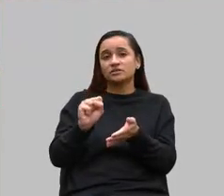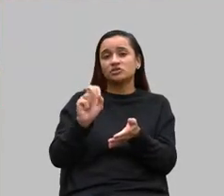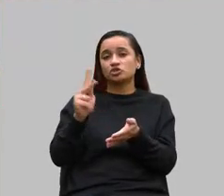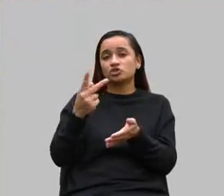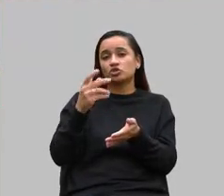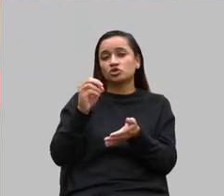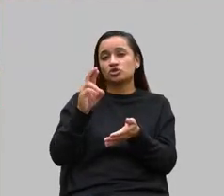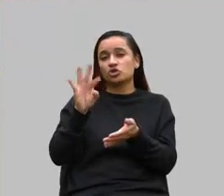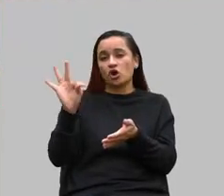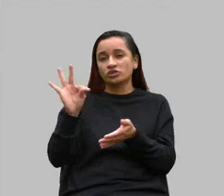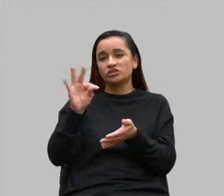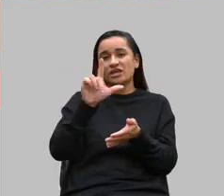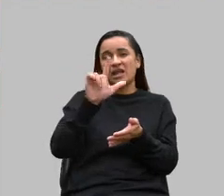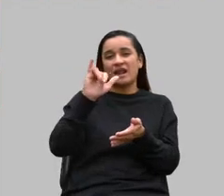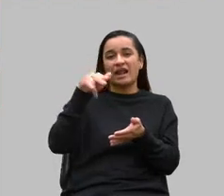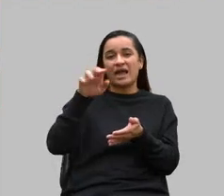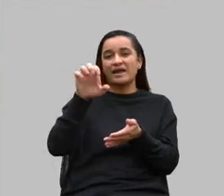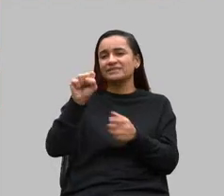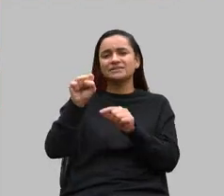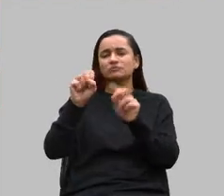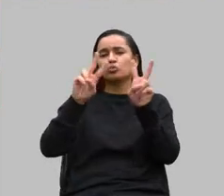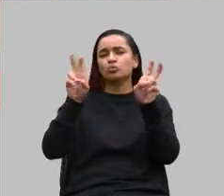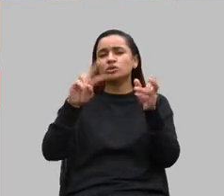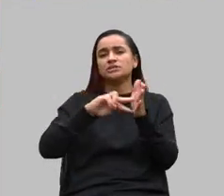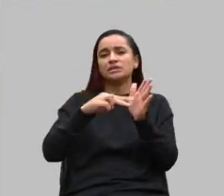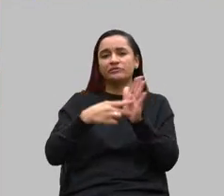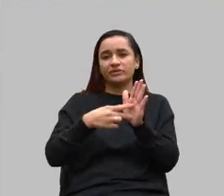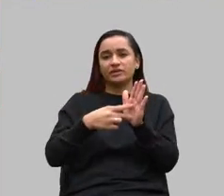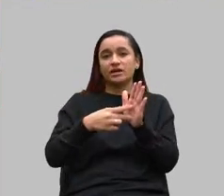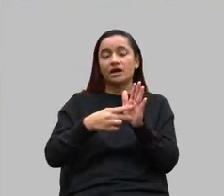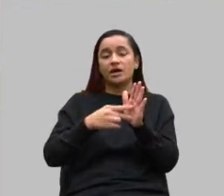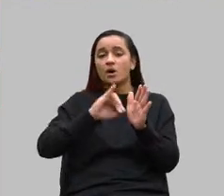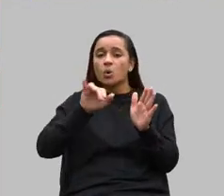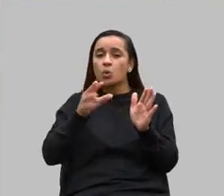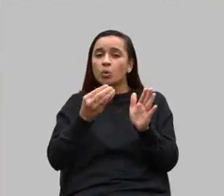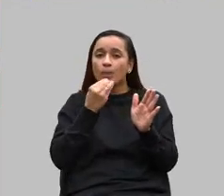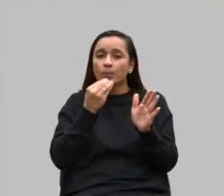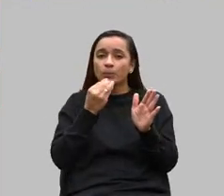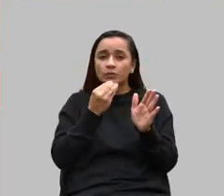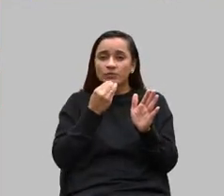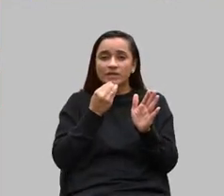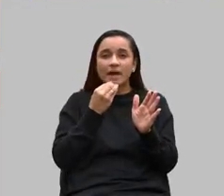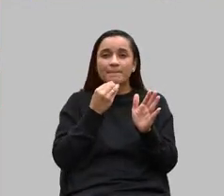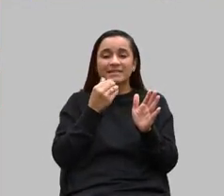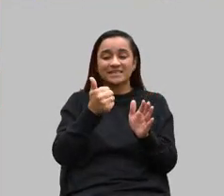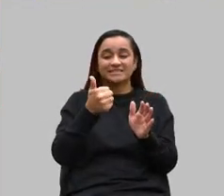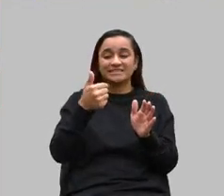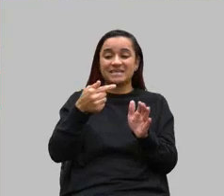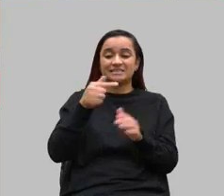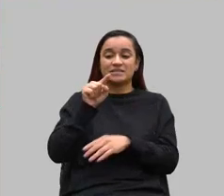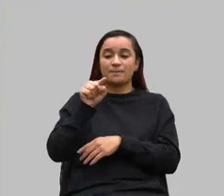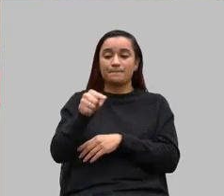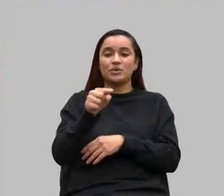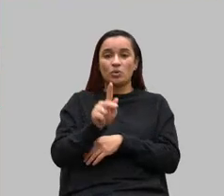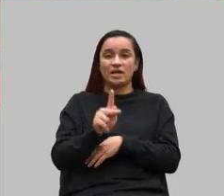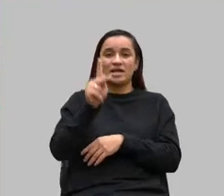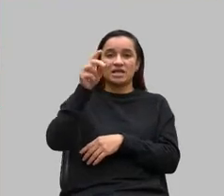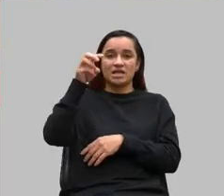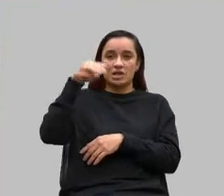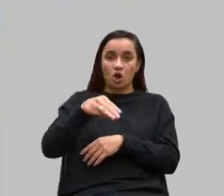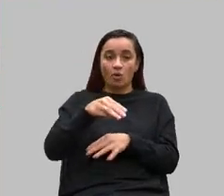significaria o quê o aproveitamento de 17.000 km de linhas